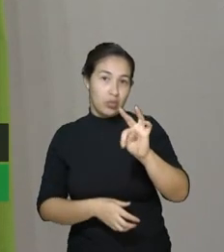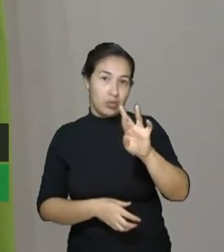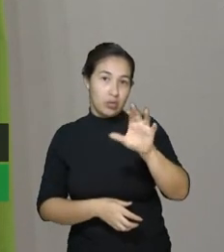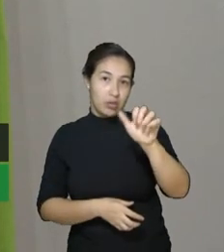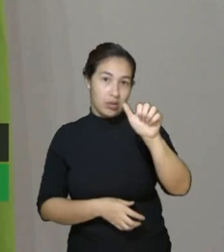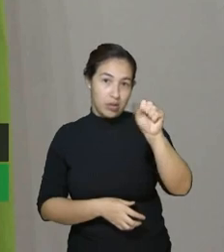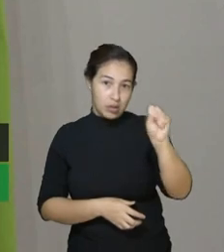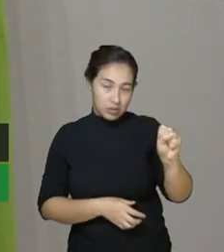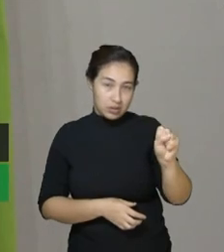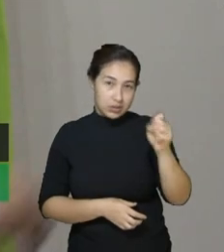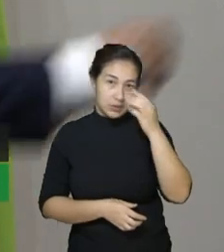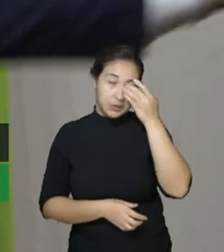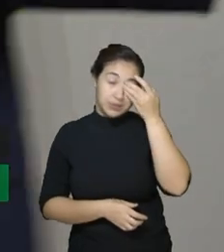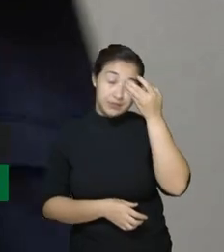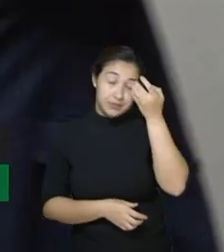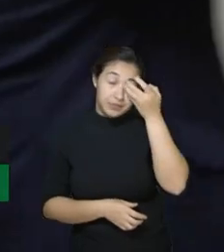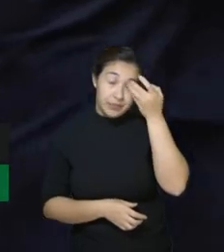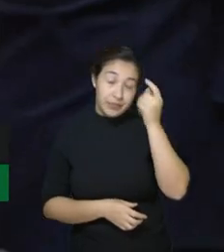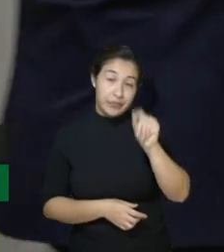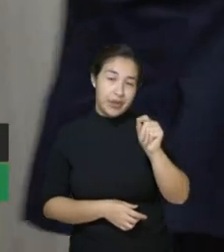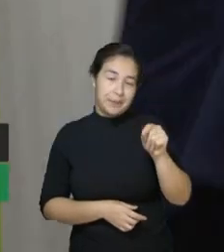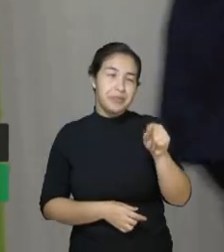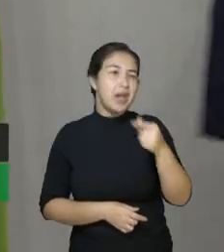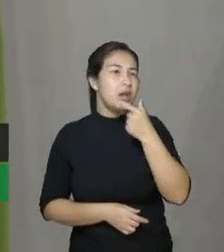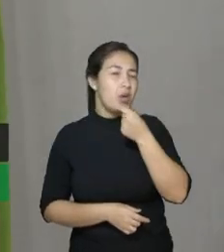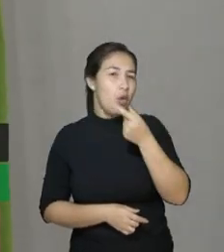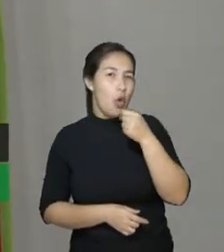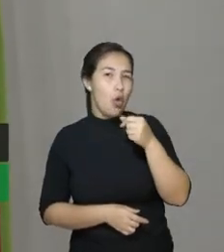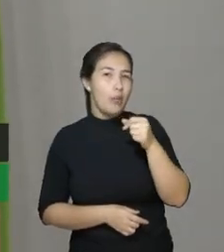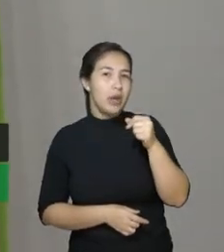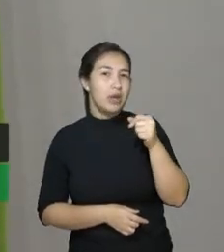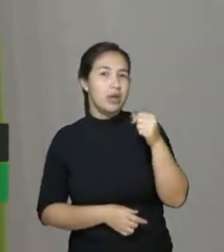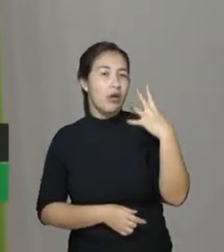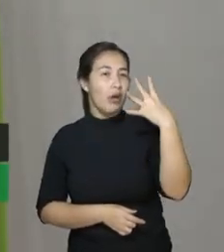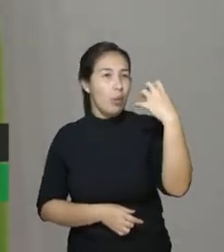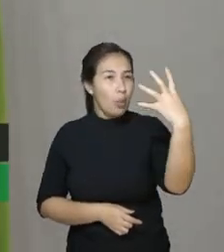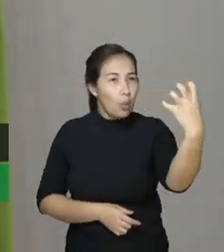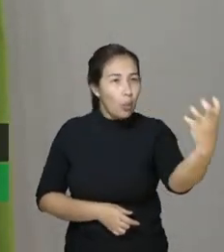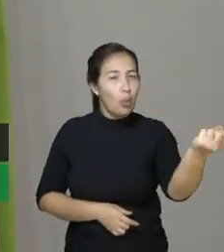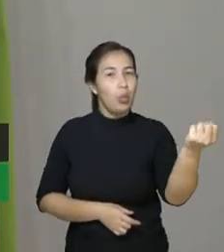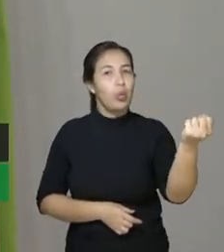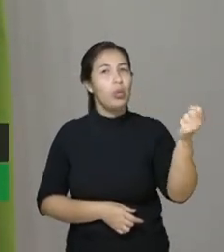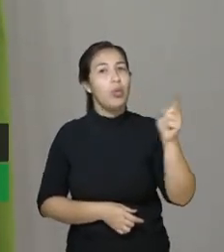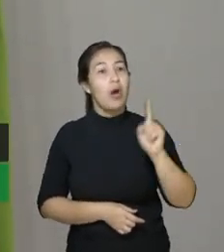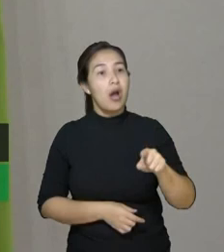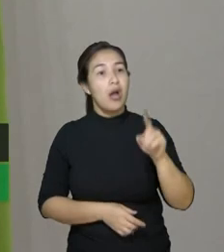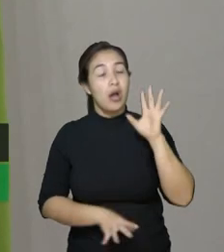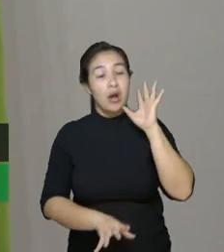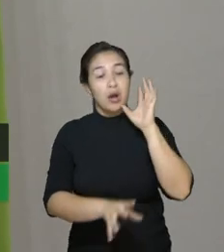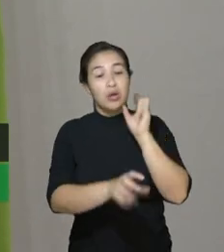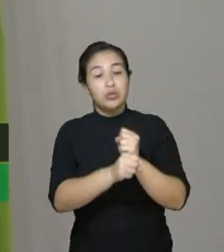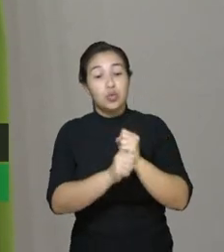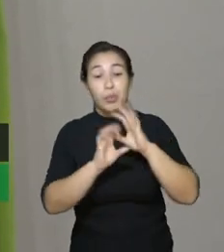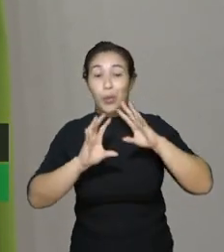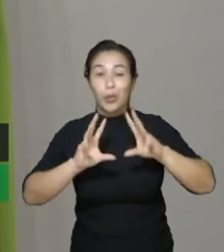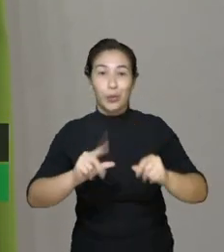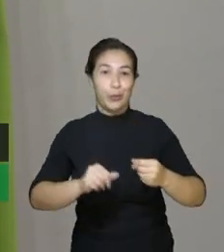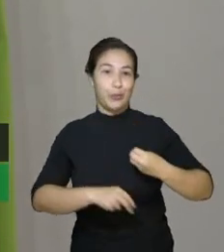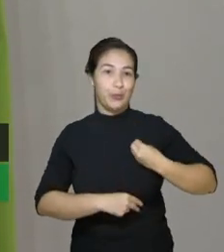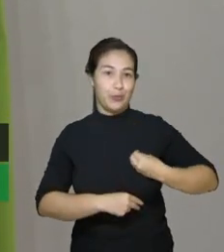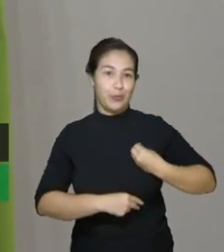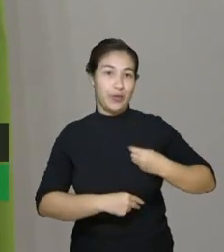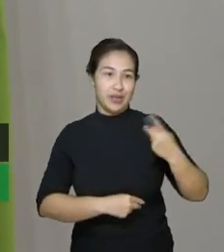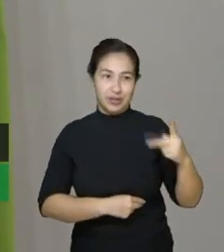que o viajante é a soma de suas viagens.